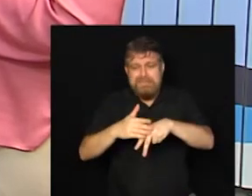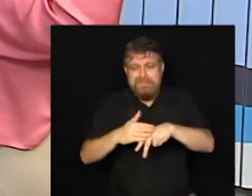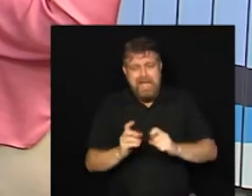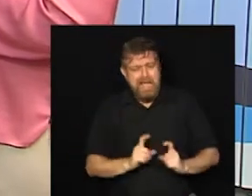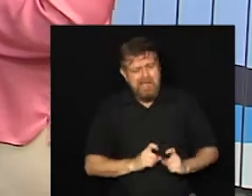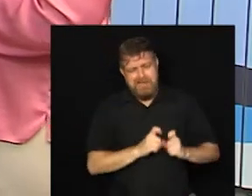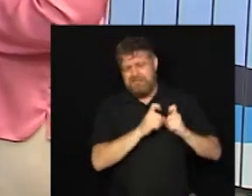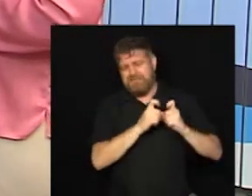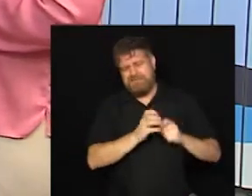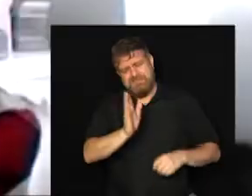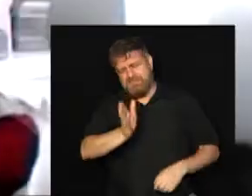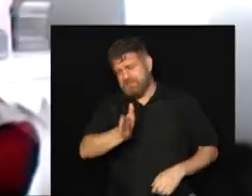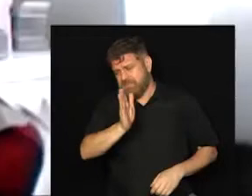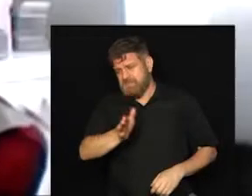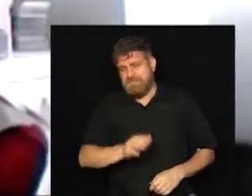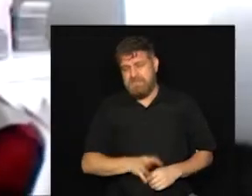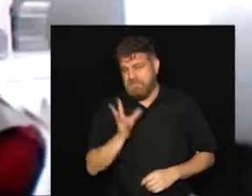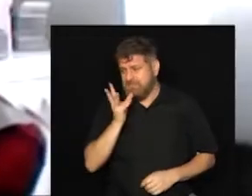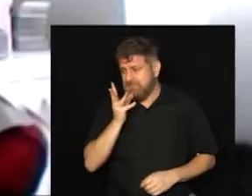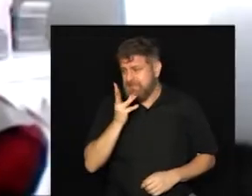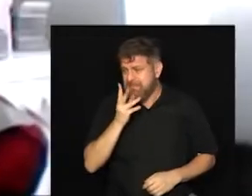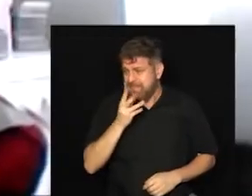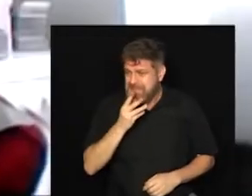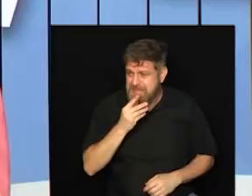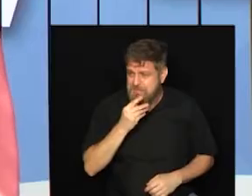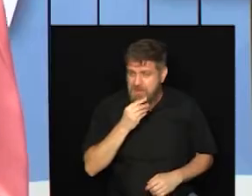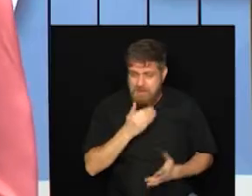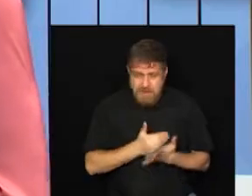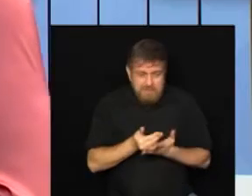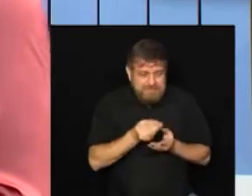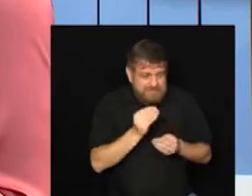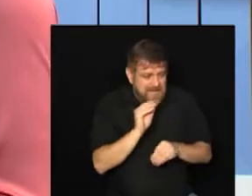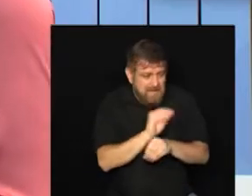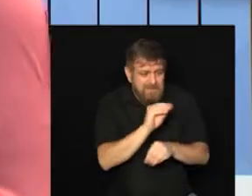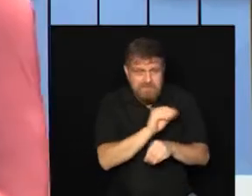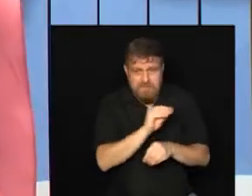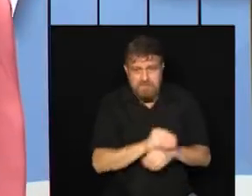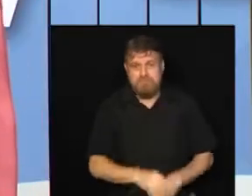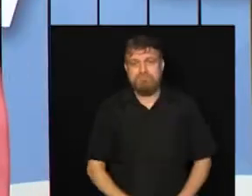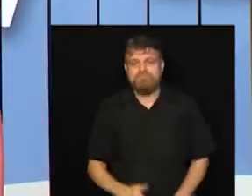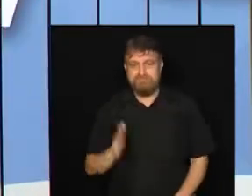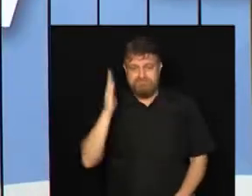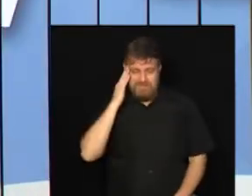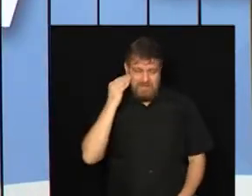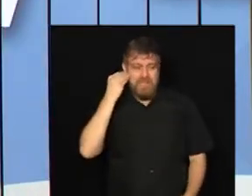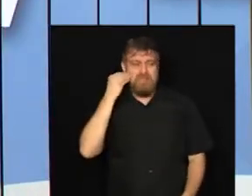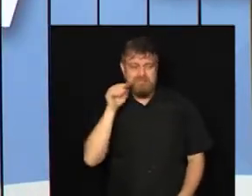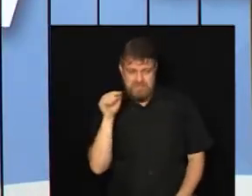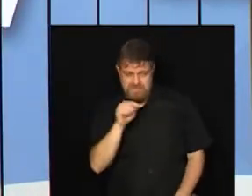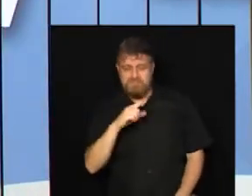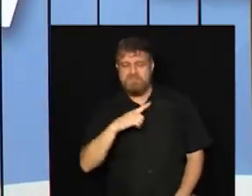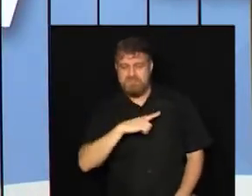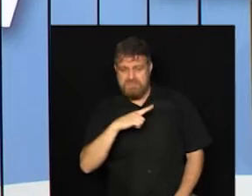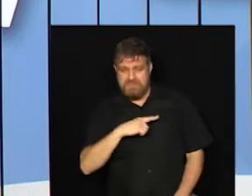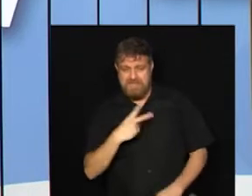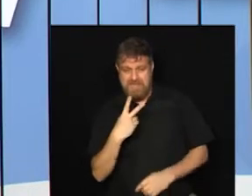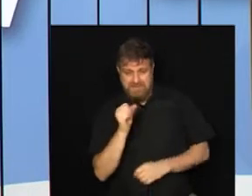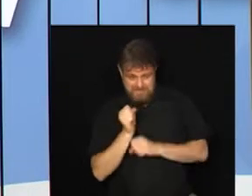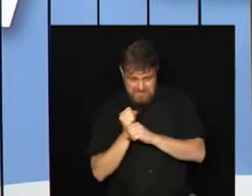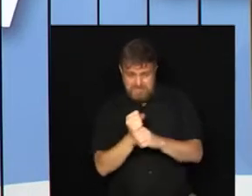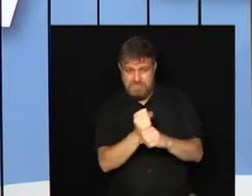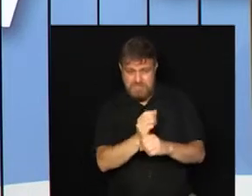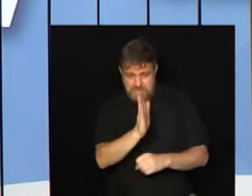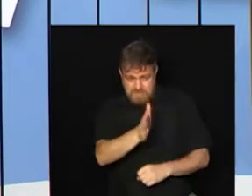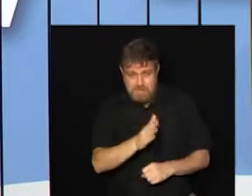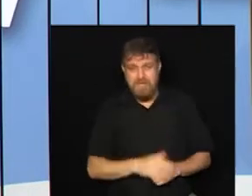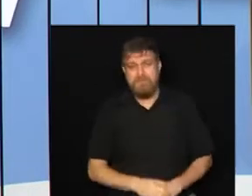tardio. Infelizmente, né, Rosa? Já é uma previsão que você faz aí, contando com a experiência aí do seu trabalho de mais de 20 anos,